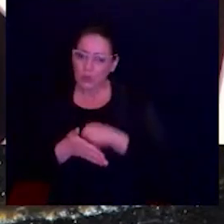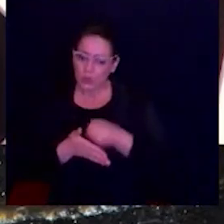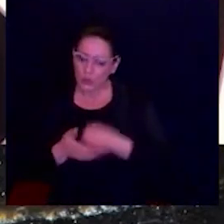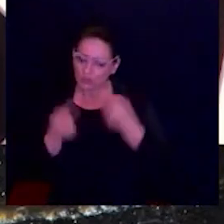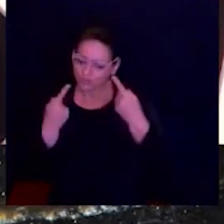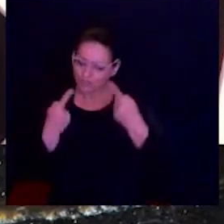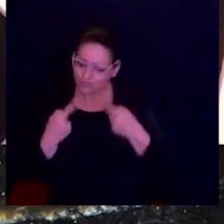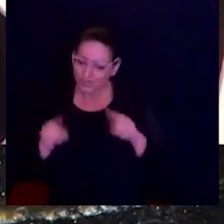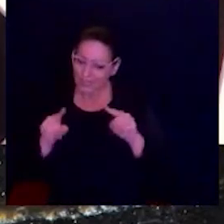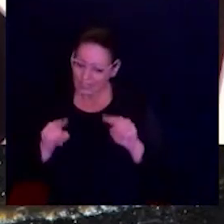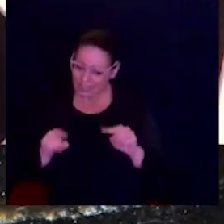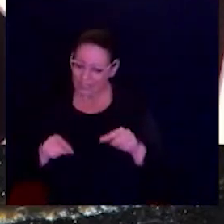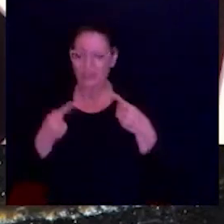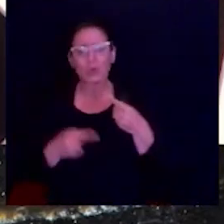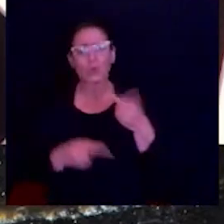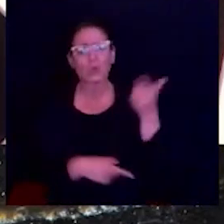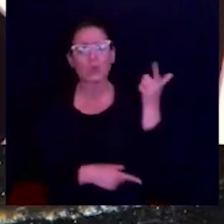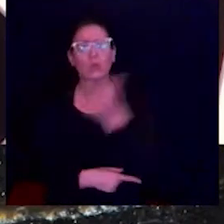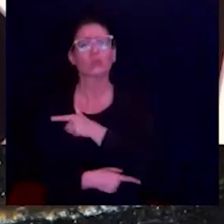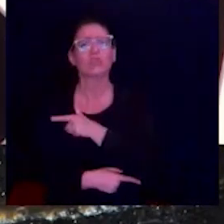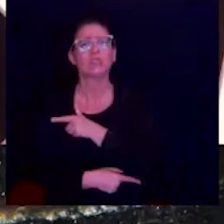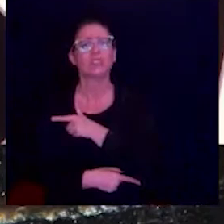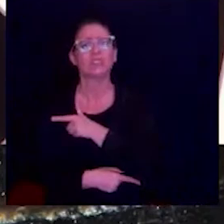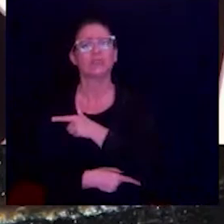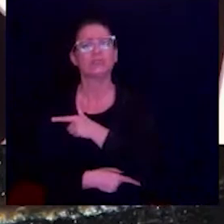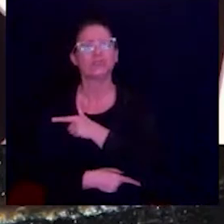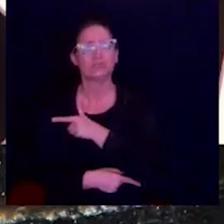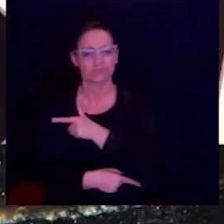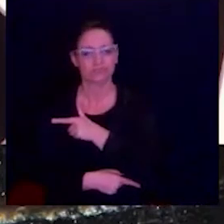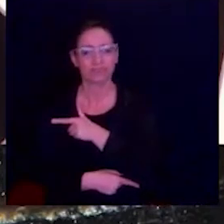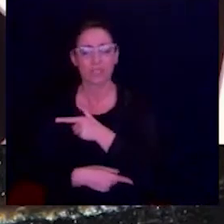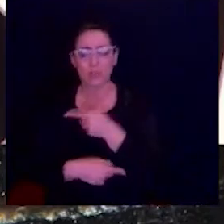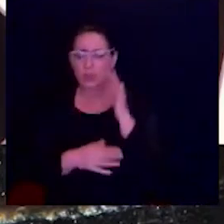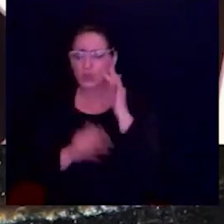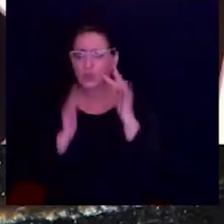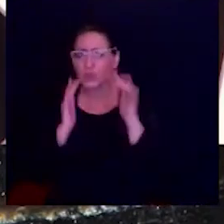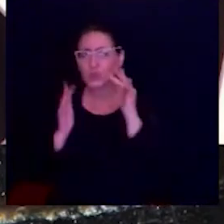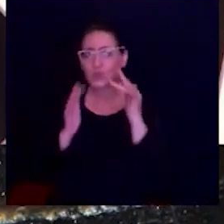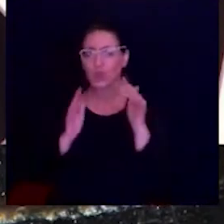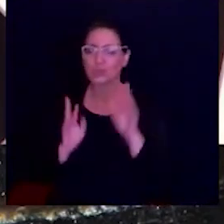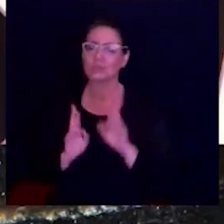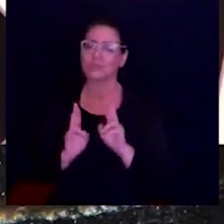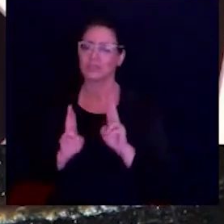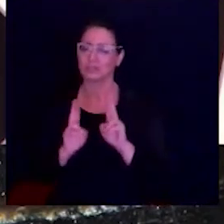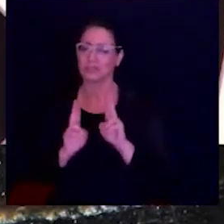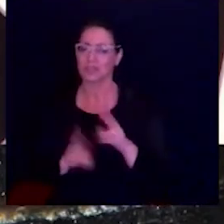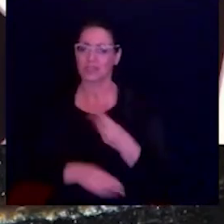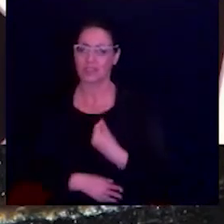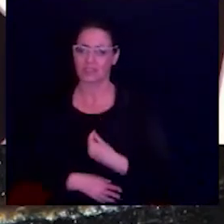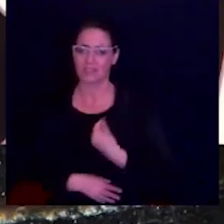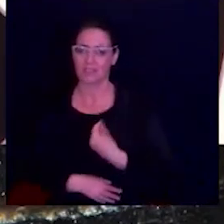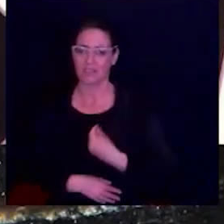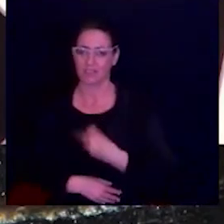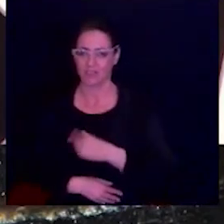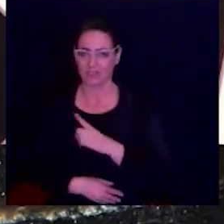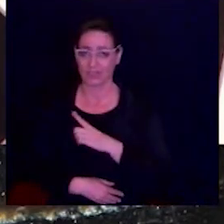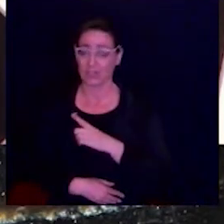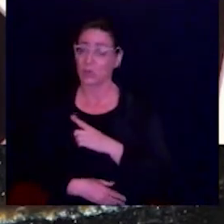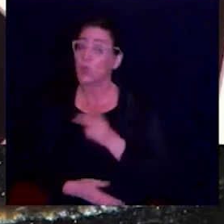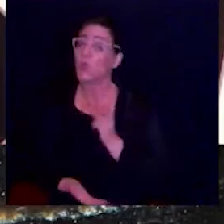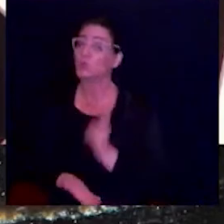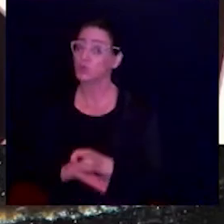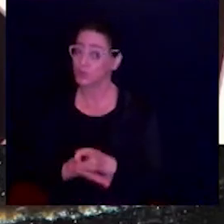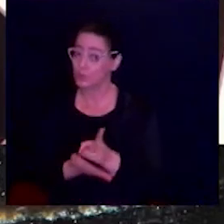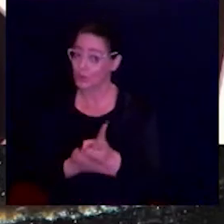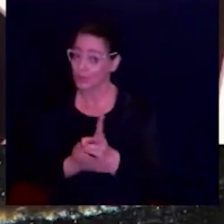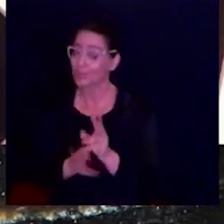desafios, enfrentou as dificuldades, soube aliar sonho e esperança. Mantenham esse sonho,